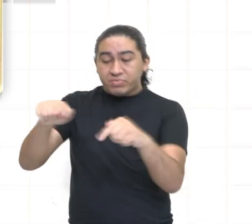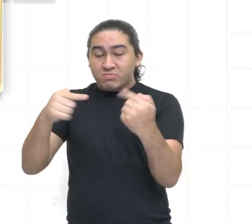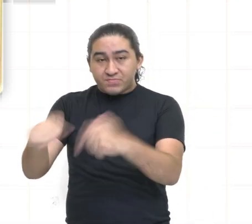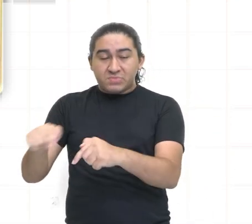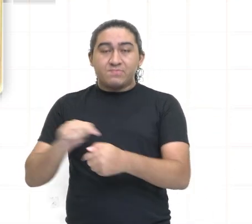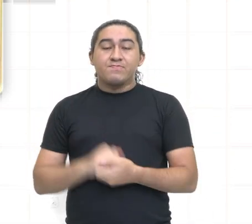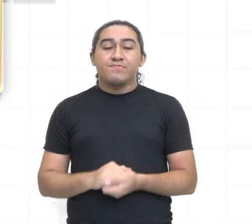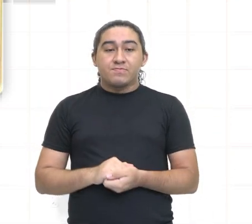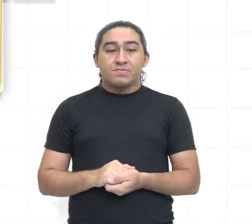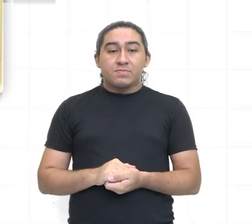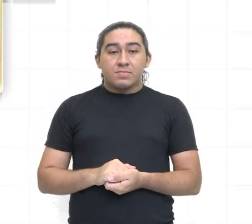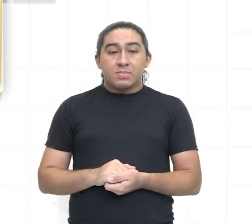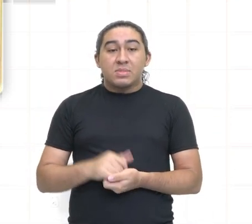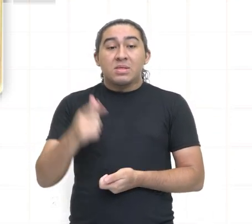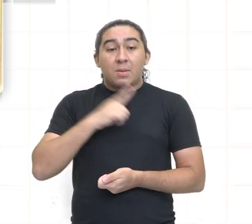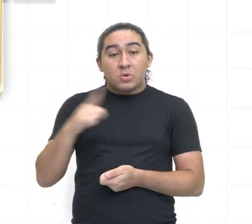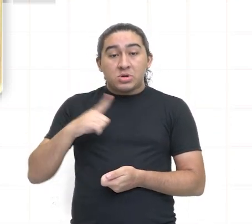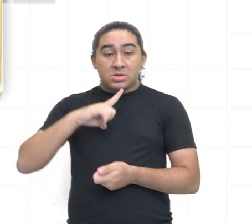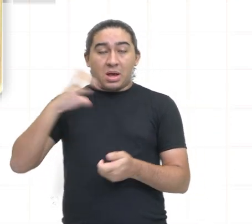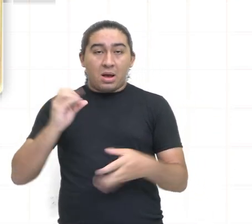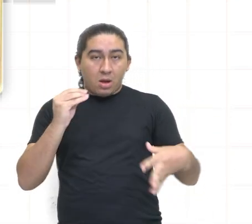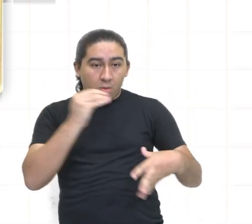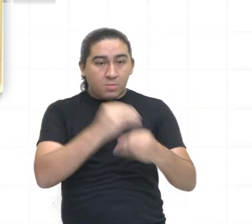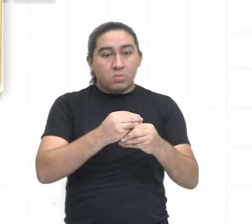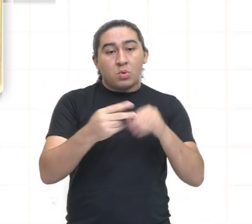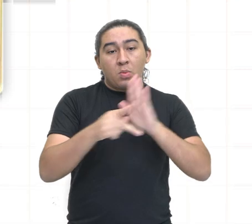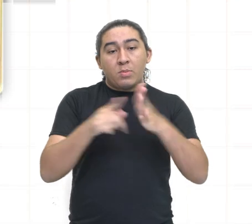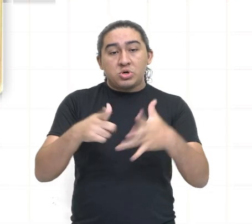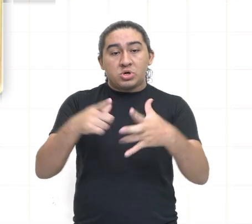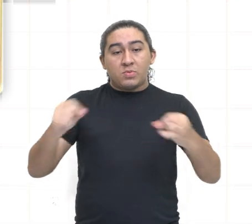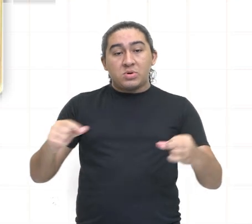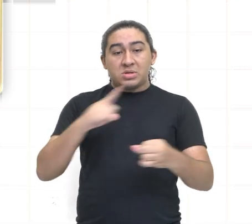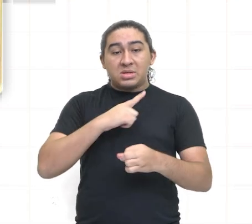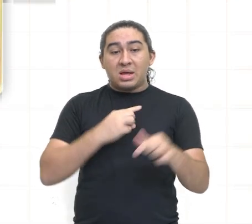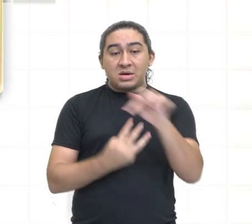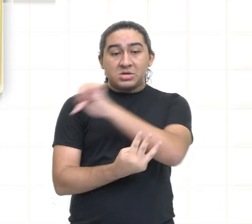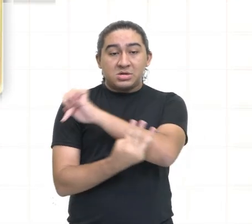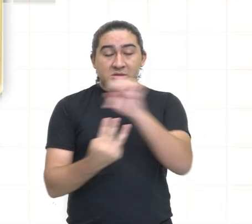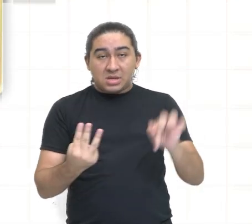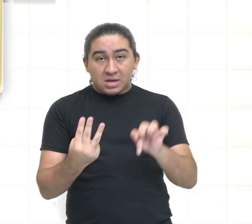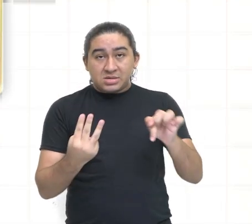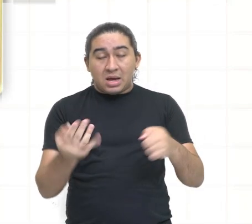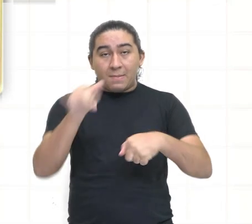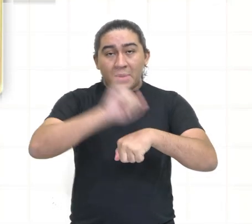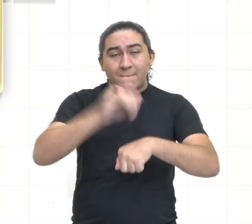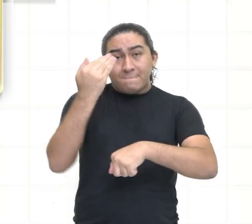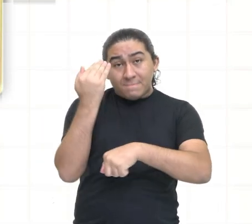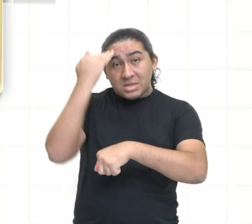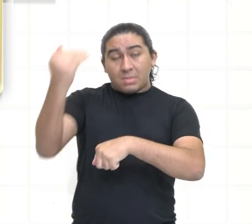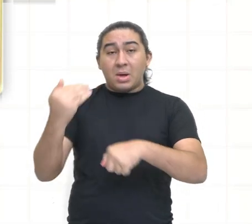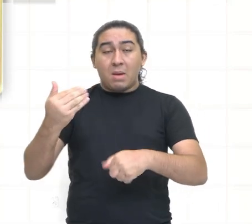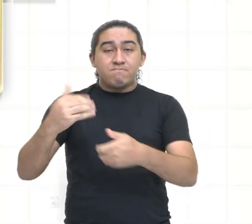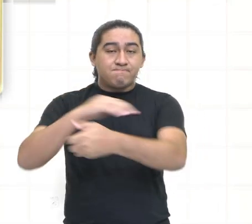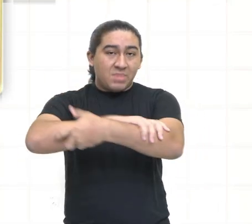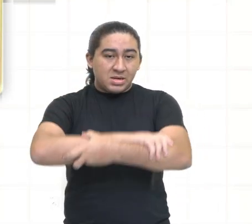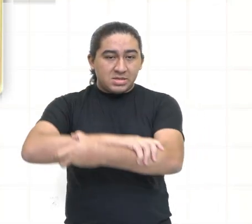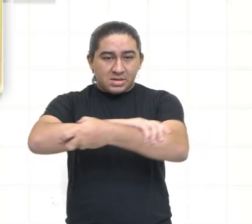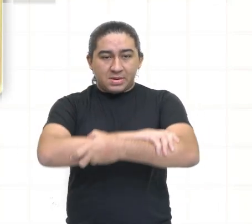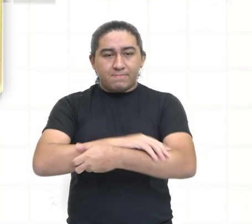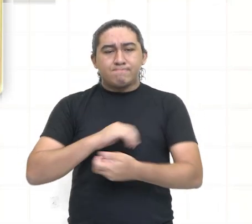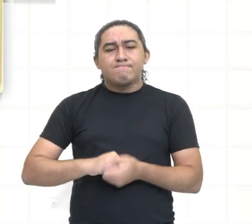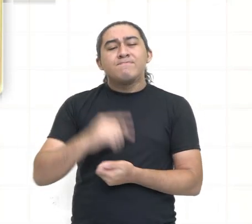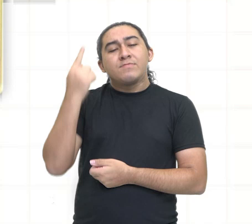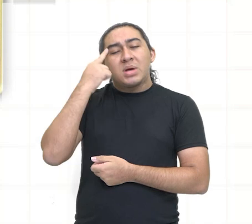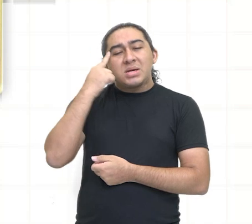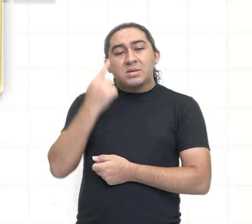uma adesão do Japão, formando o eixo Roma-Berlim-Tóquio. Então, toda vez que a gente falar em eixo,